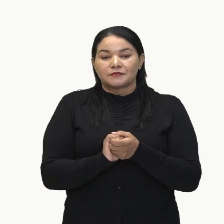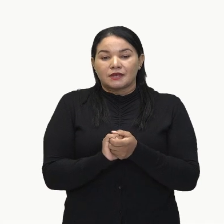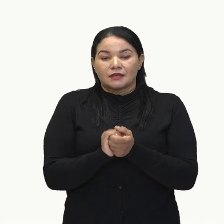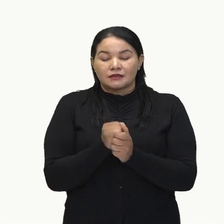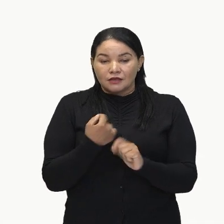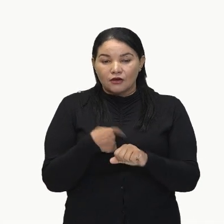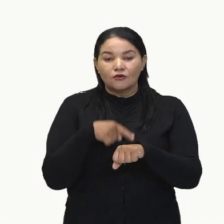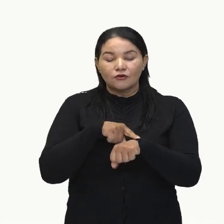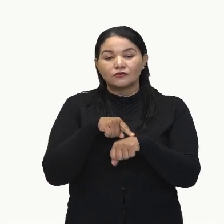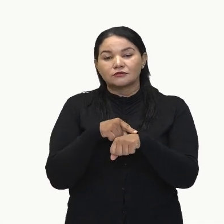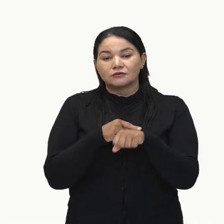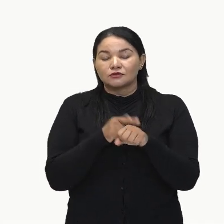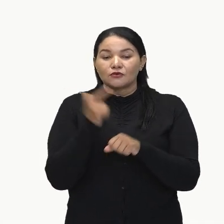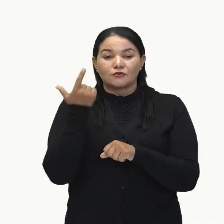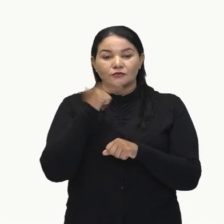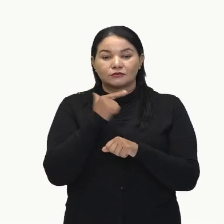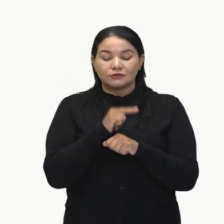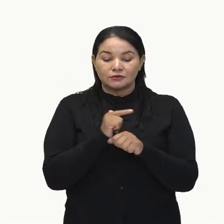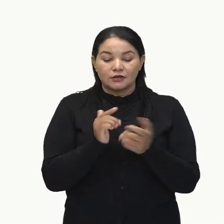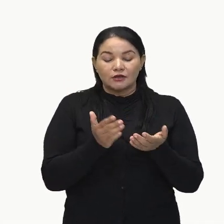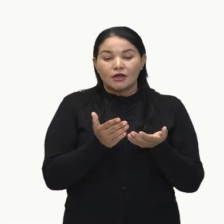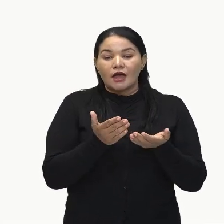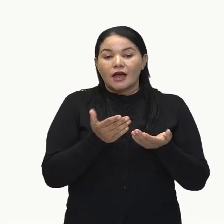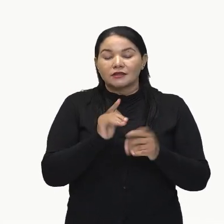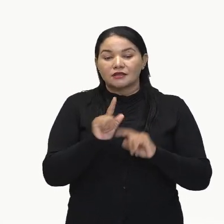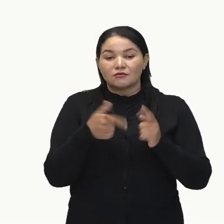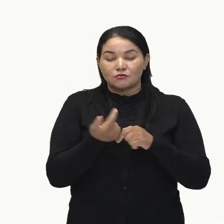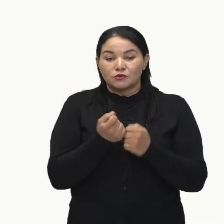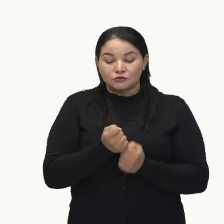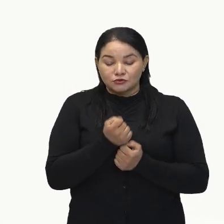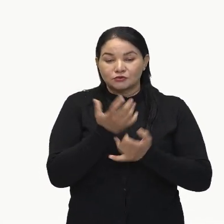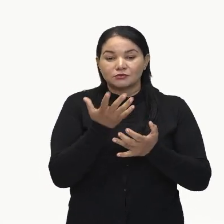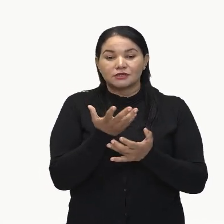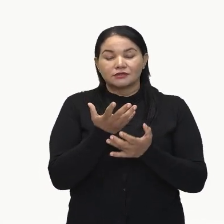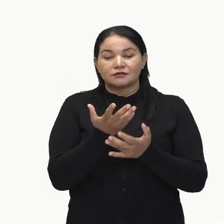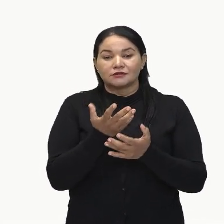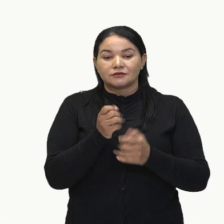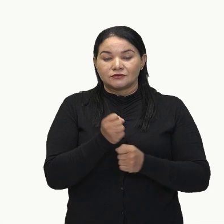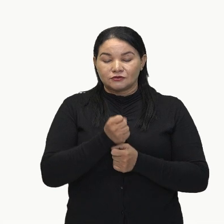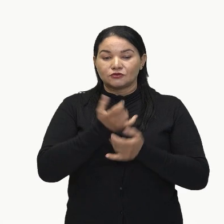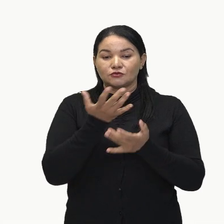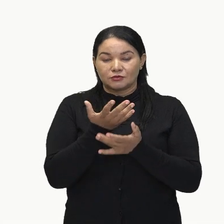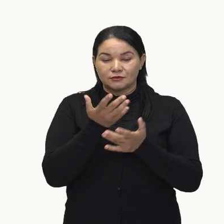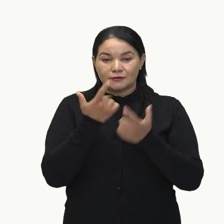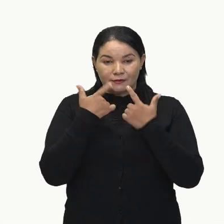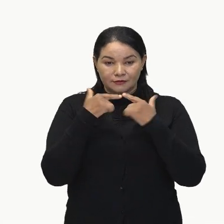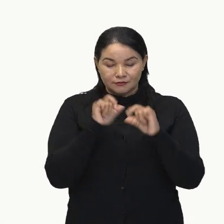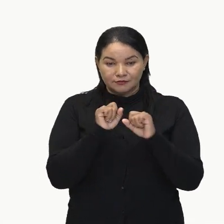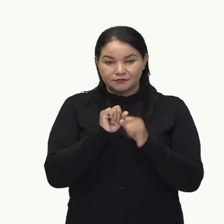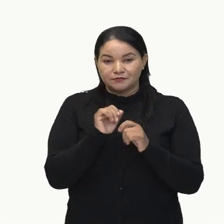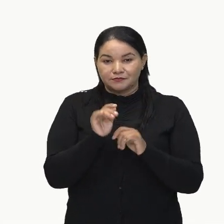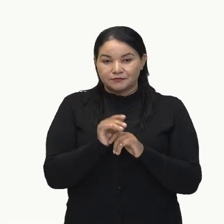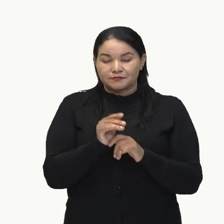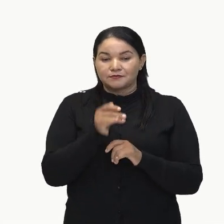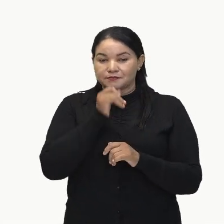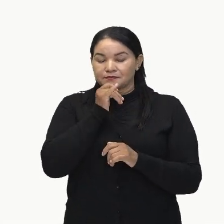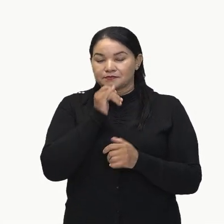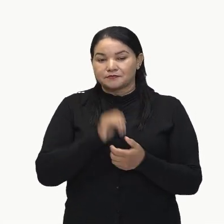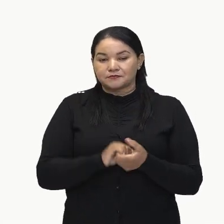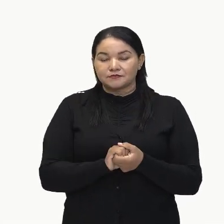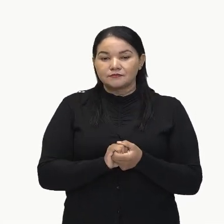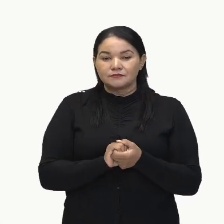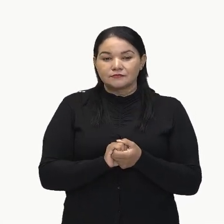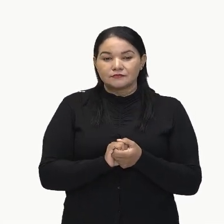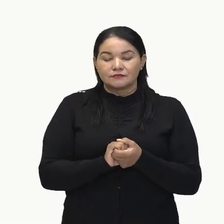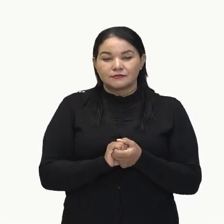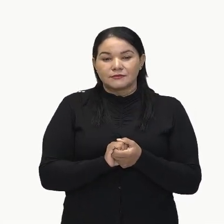uma expansão, ele escolhe uma forma de manifestar essa linguagem. Ou seja, começamos lá com a nossa